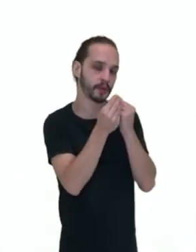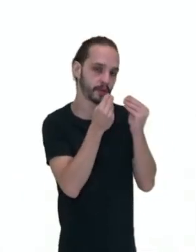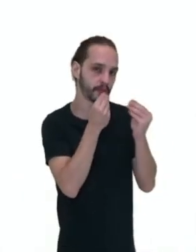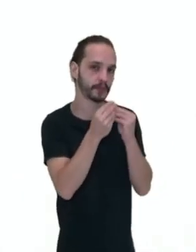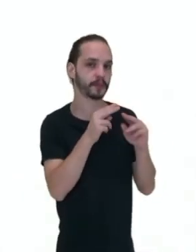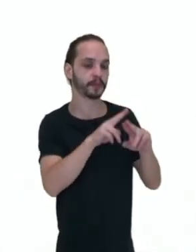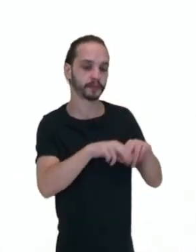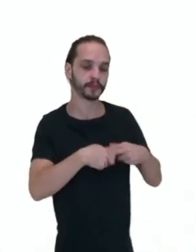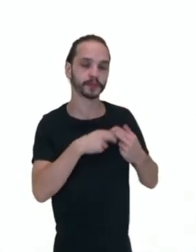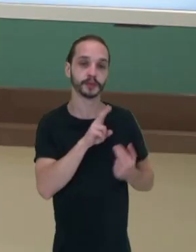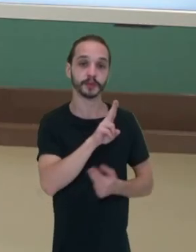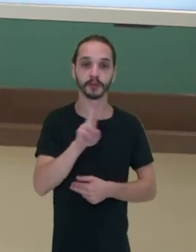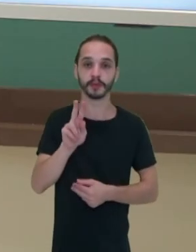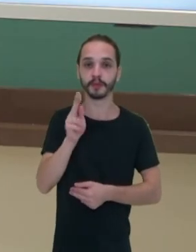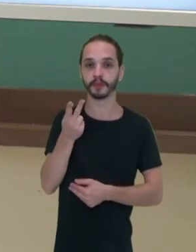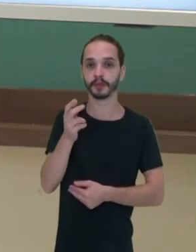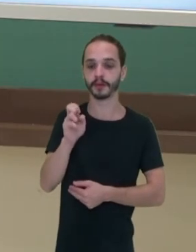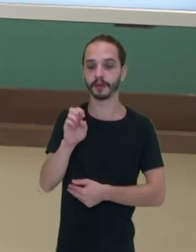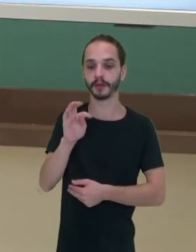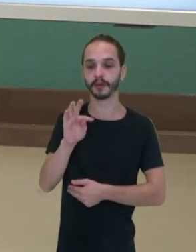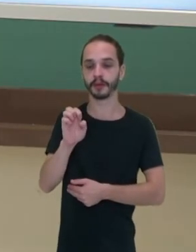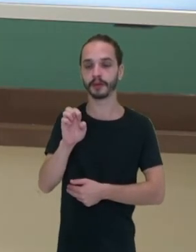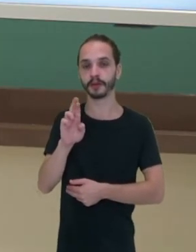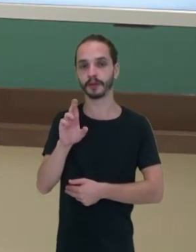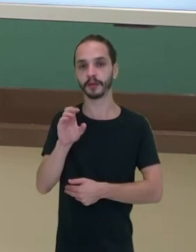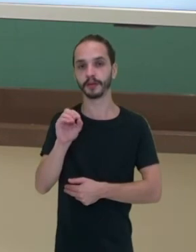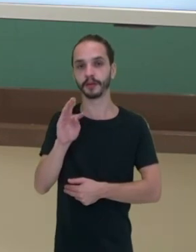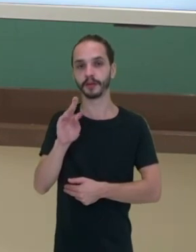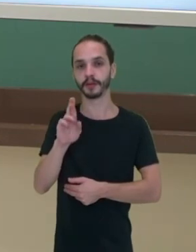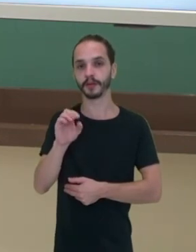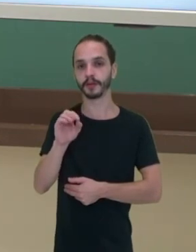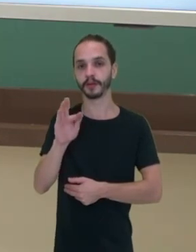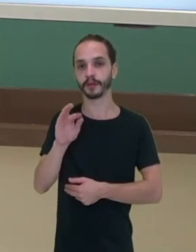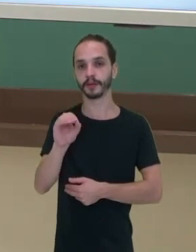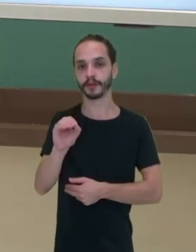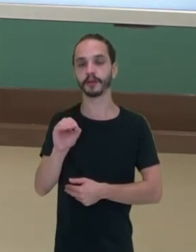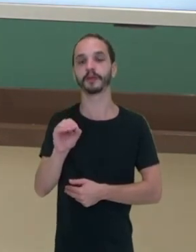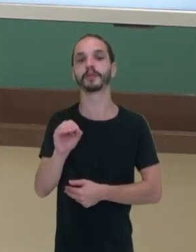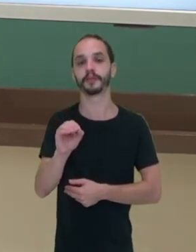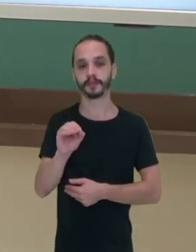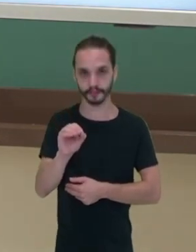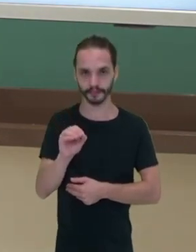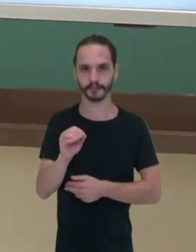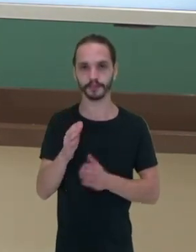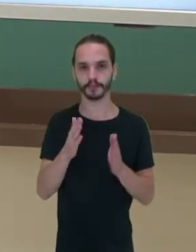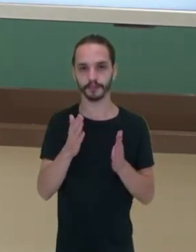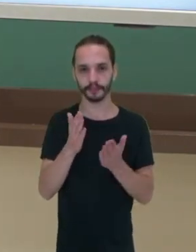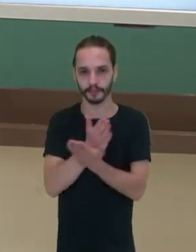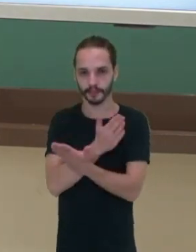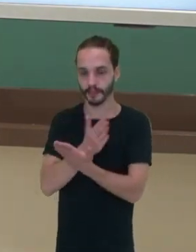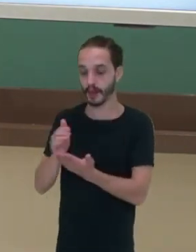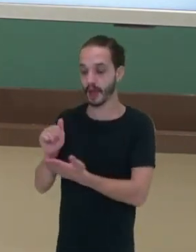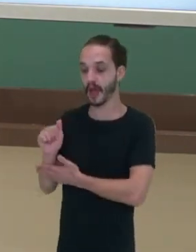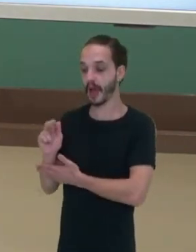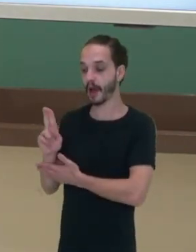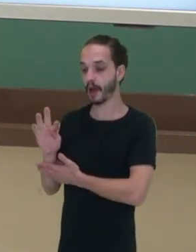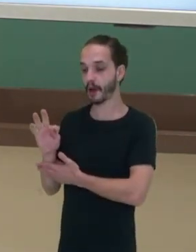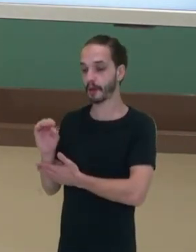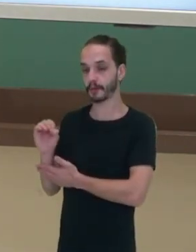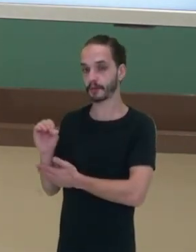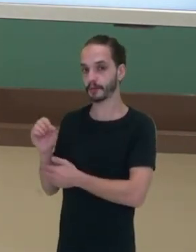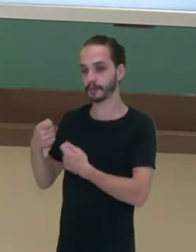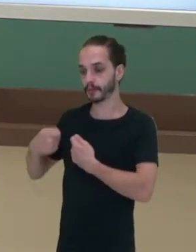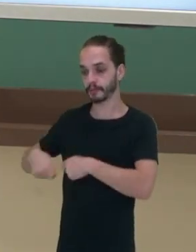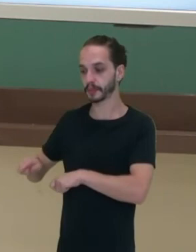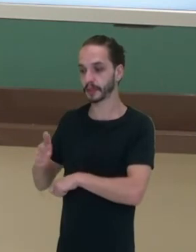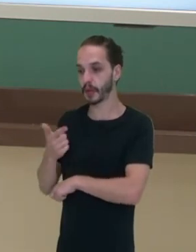são chamados de heterótrofos ou heterotróficos. Então, autotróficos não dependem de outros organismos